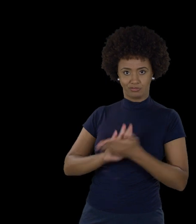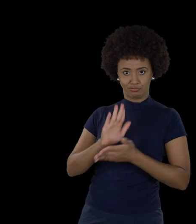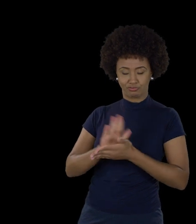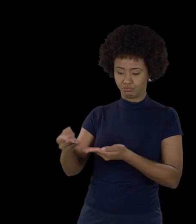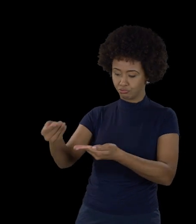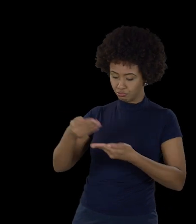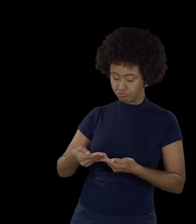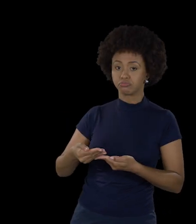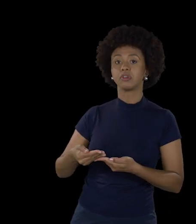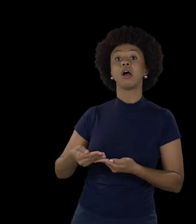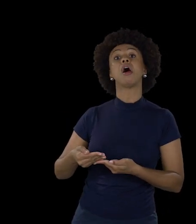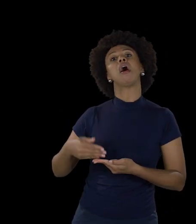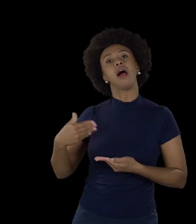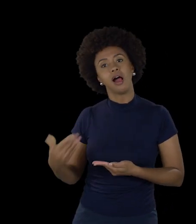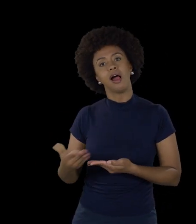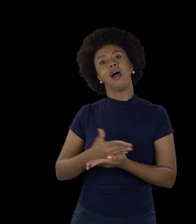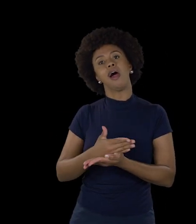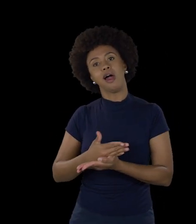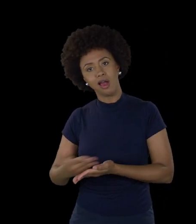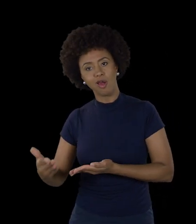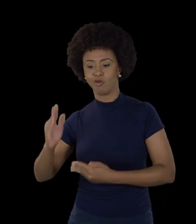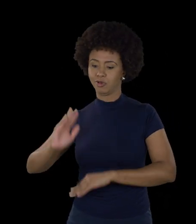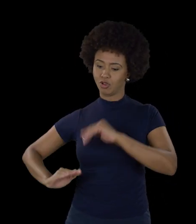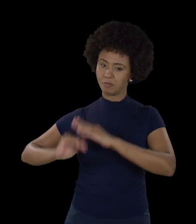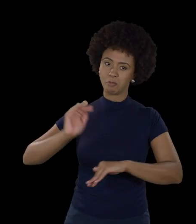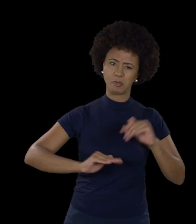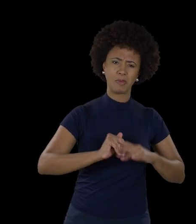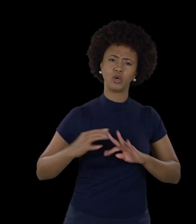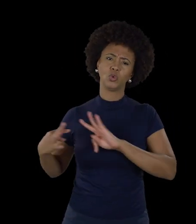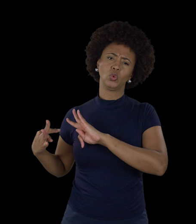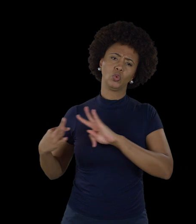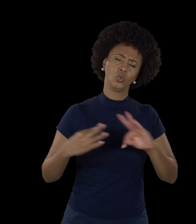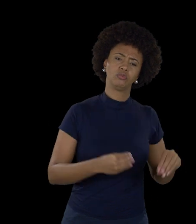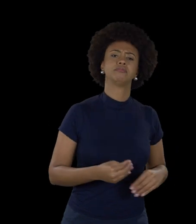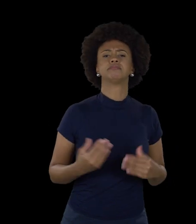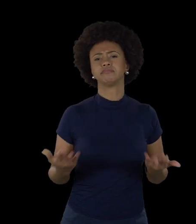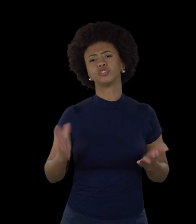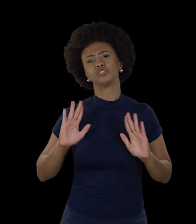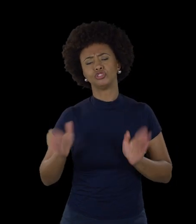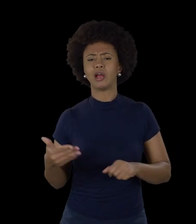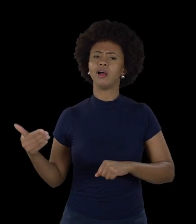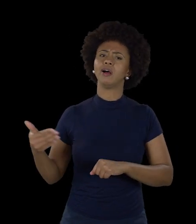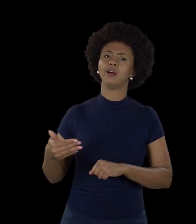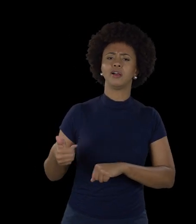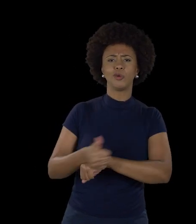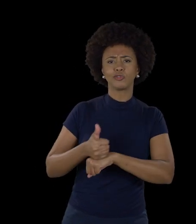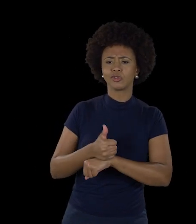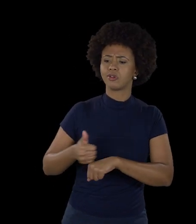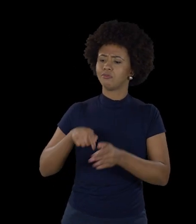produção dessa iniciativa. A gente teve aí a participação de pesquisadores,